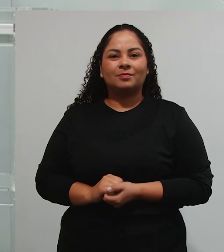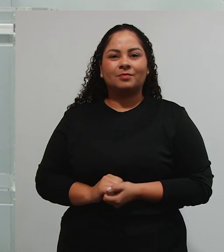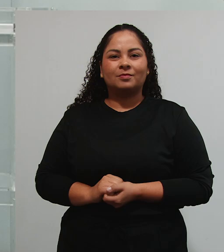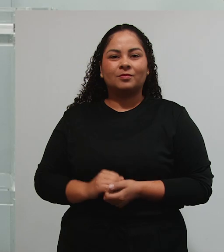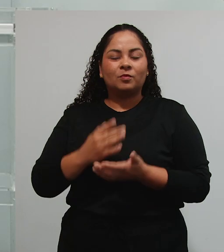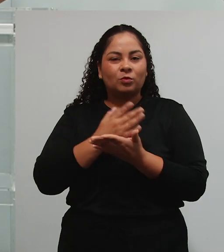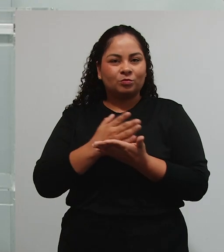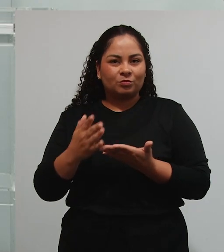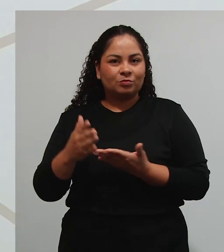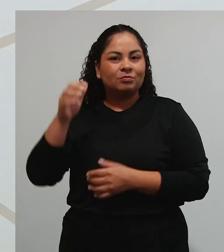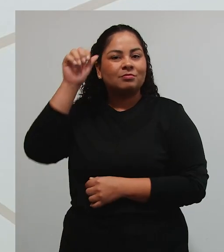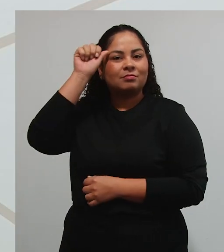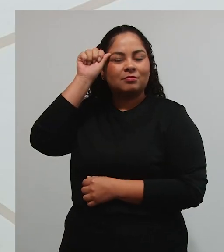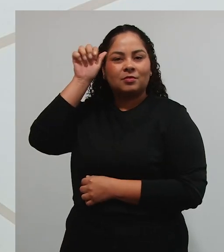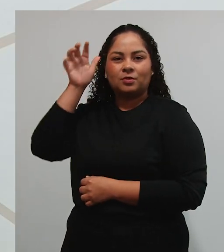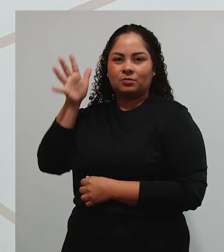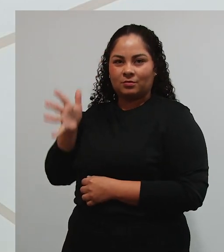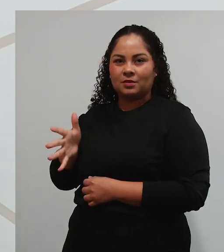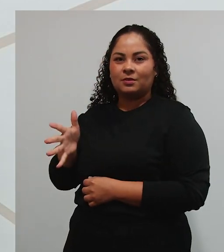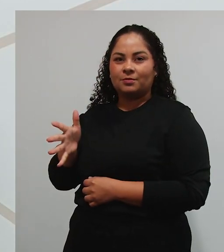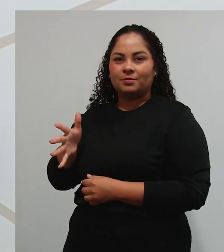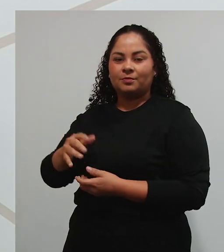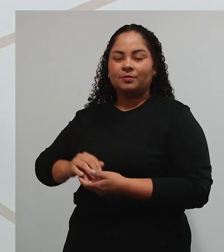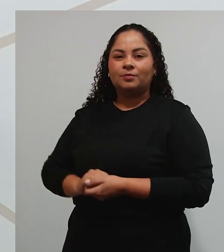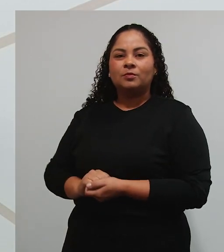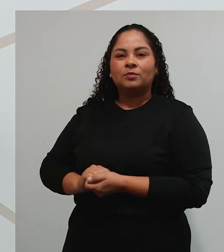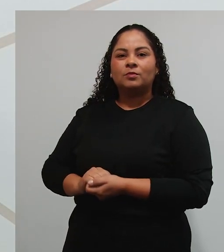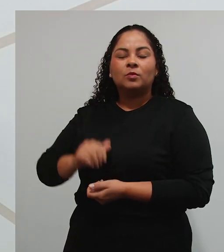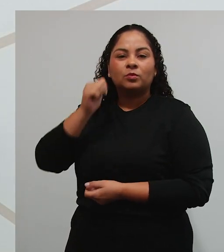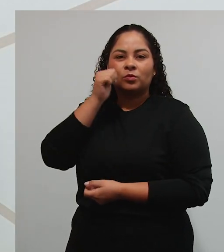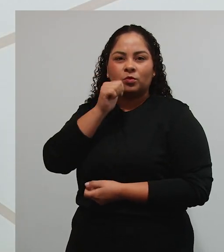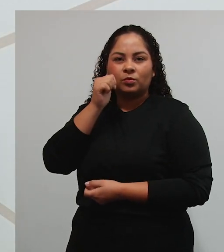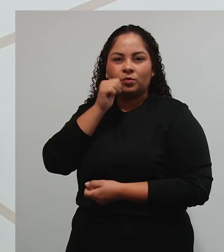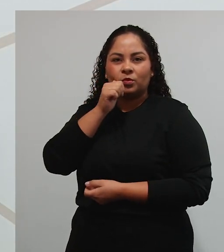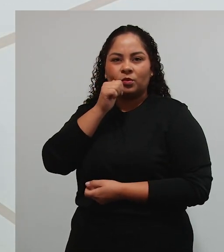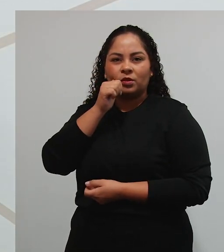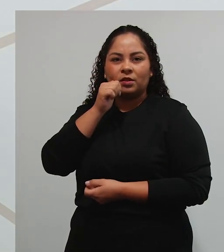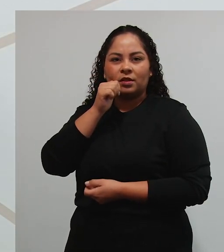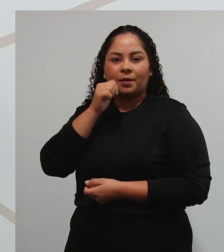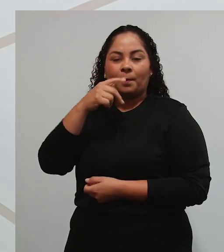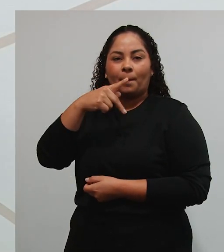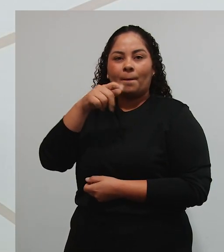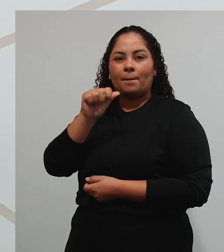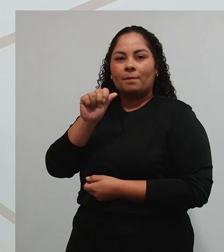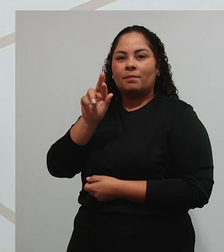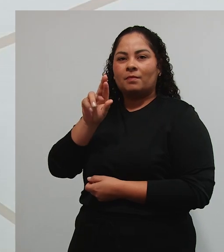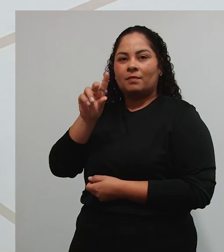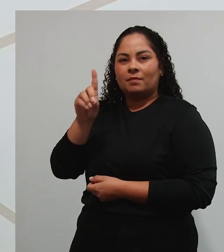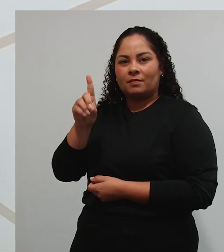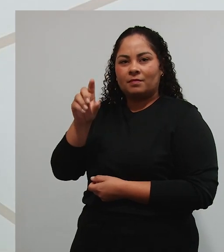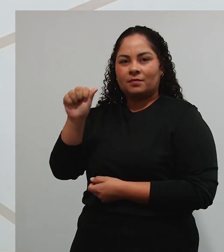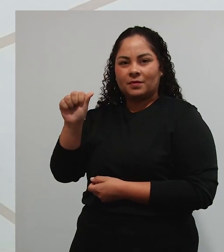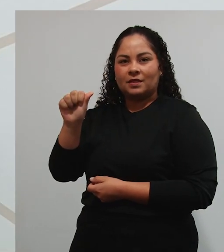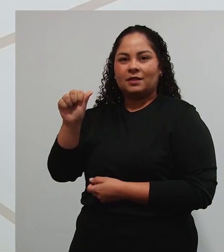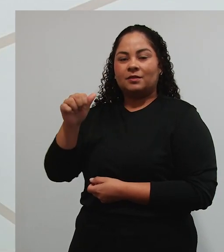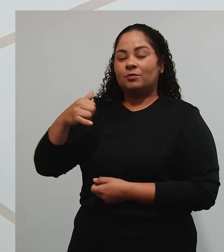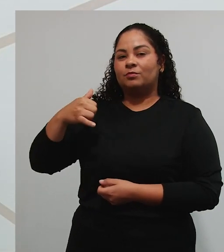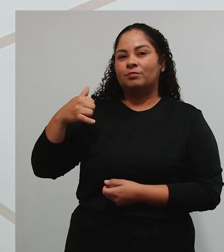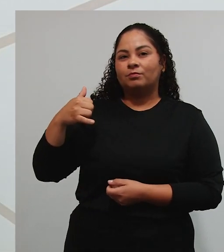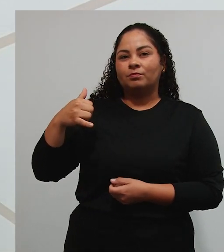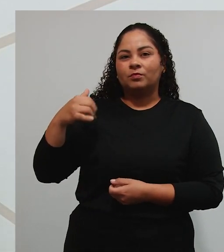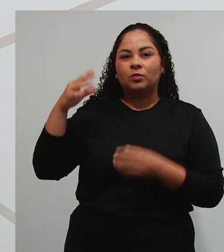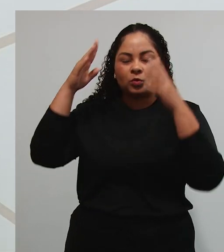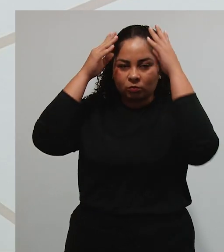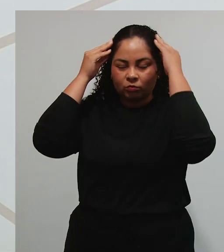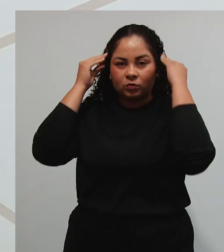de começar senão com a minha audiodescrição. Eu sou uma mulher parda de cabelos pretos na altura do ombro, tenho 42